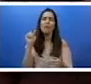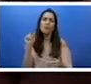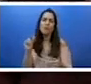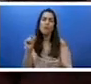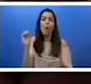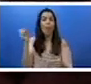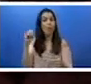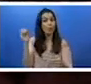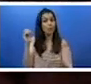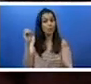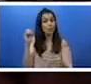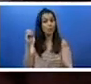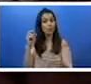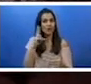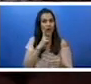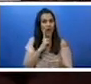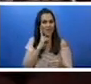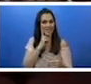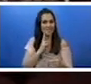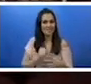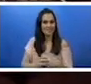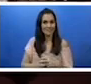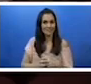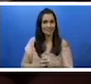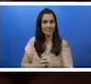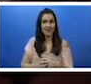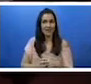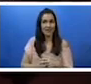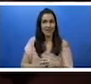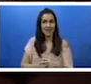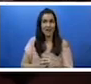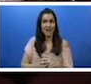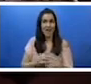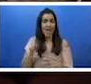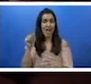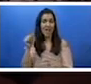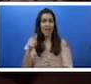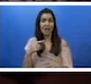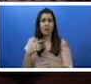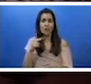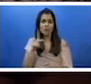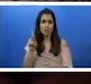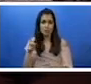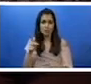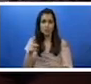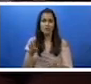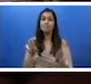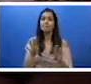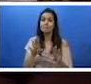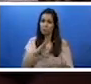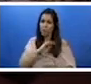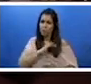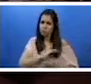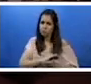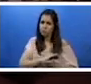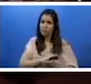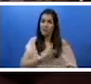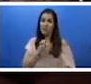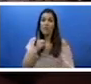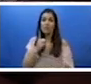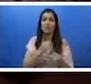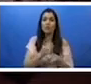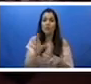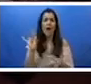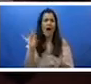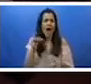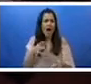Rosa. Eu gostaria de dar um depoimento que em agosto eu descobri um carocinho no meu seio. E eu fiquei muito preocupada e